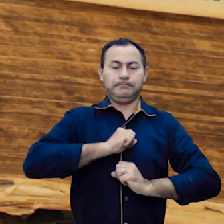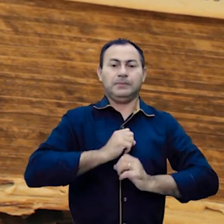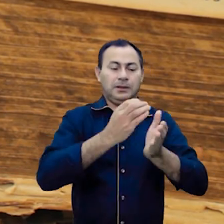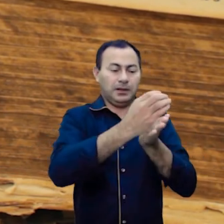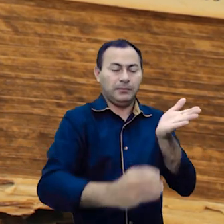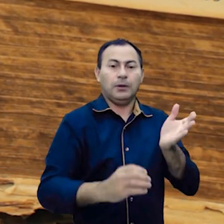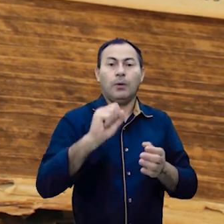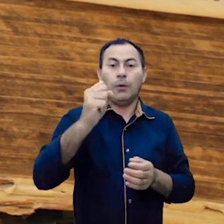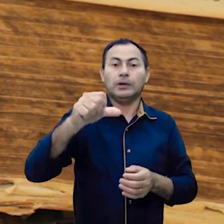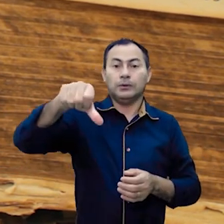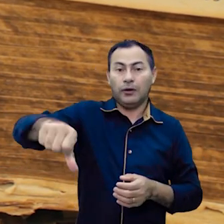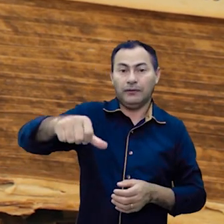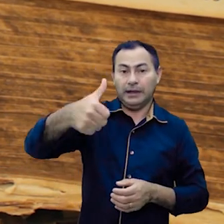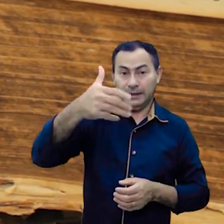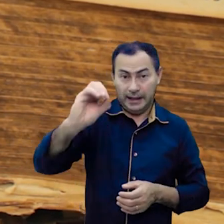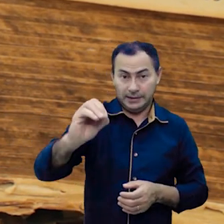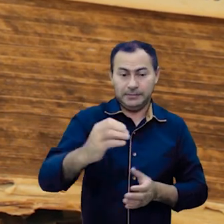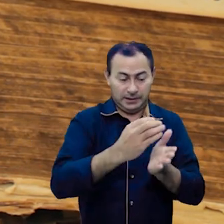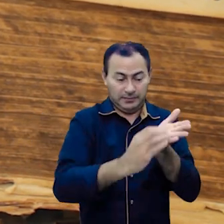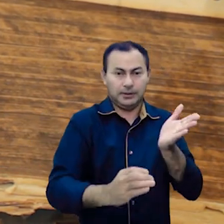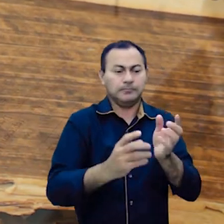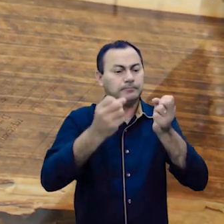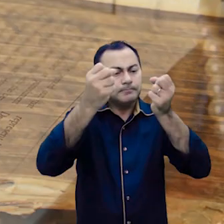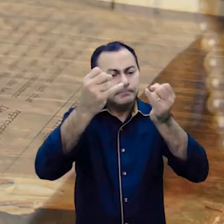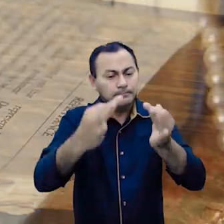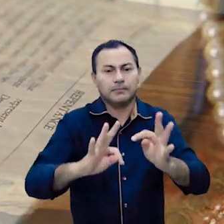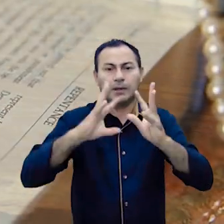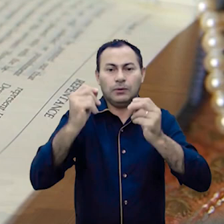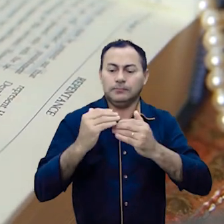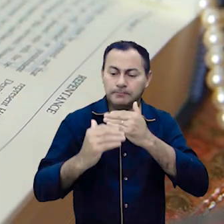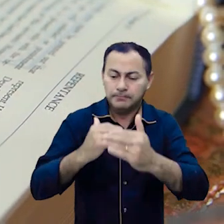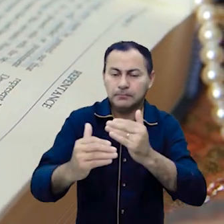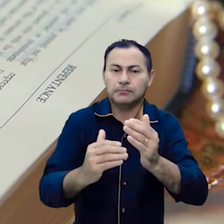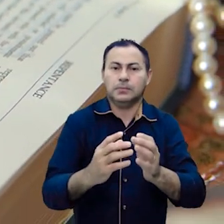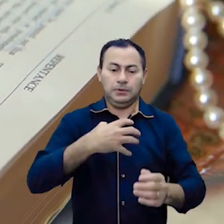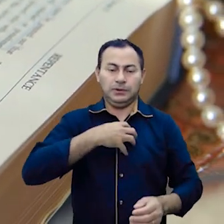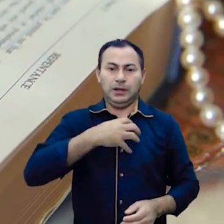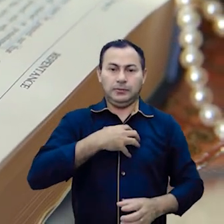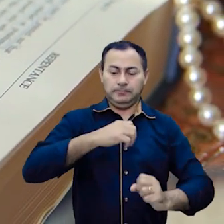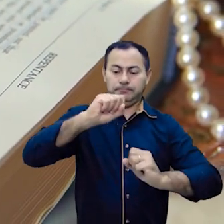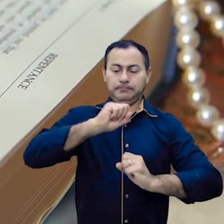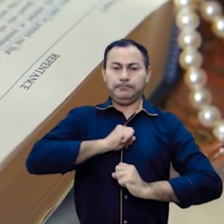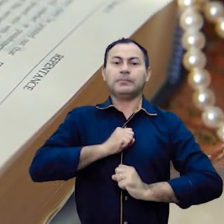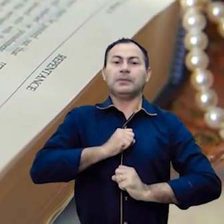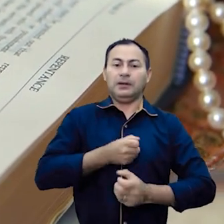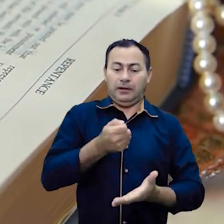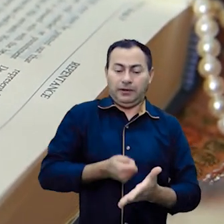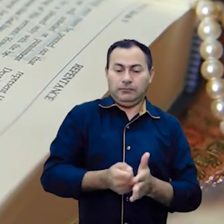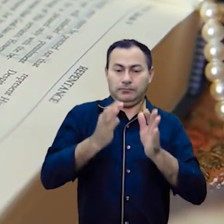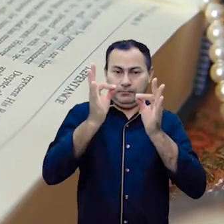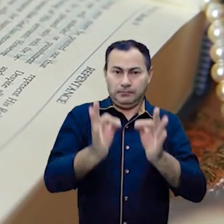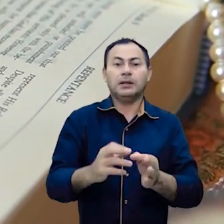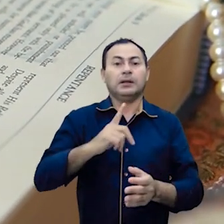o sacerdote nesses capítulos 8 9 e 10 aqui estava determinado todo o procedimento e o padrão que o sacerdotes